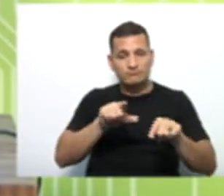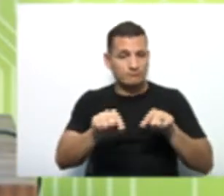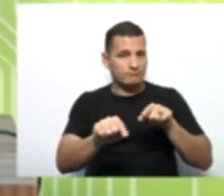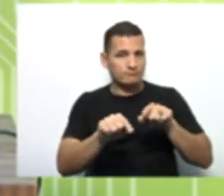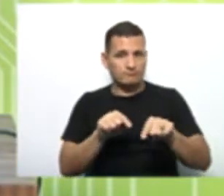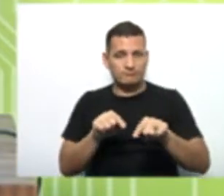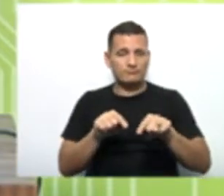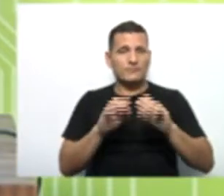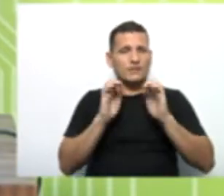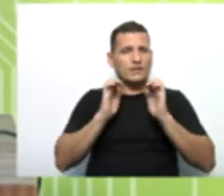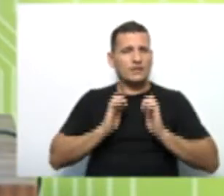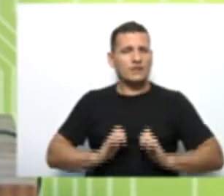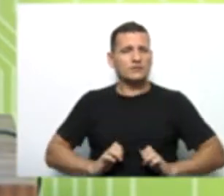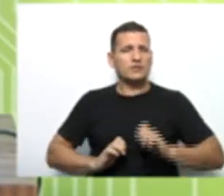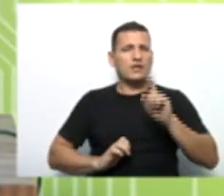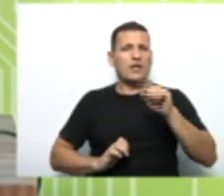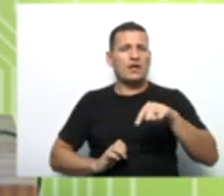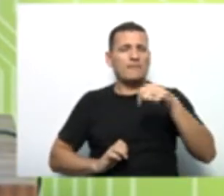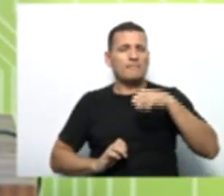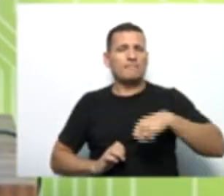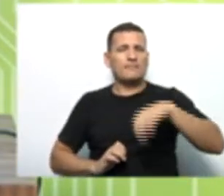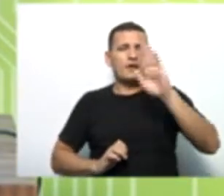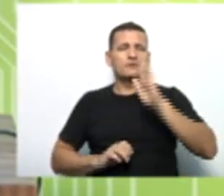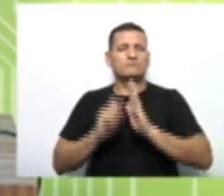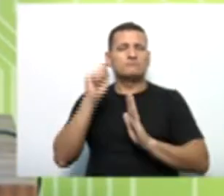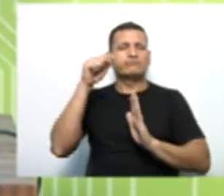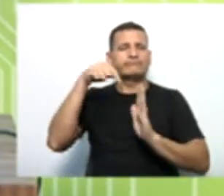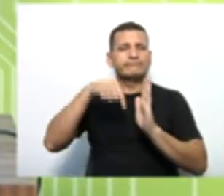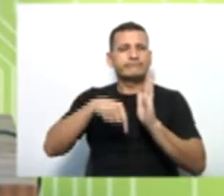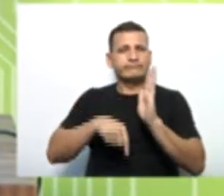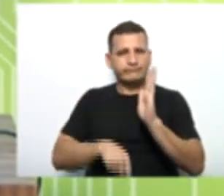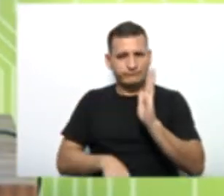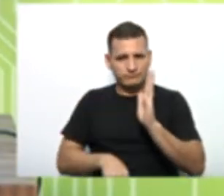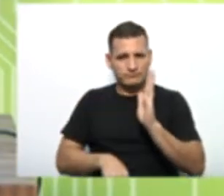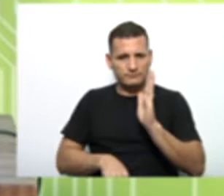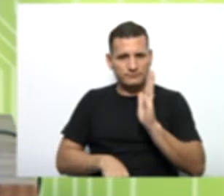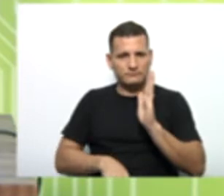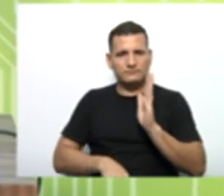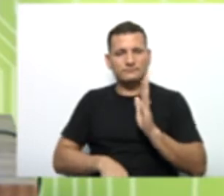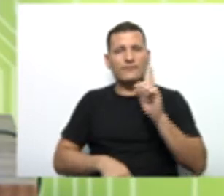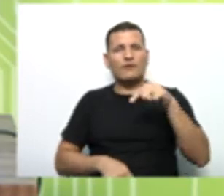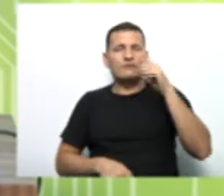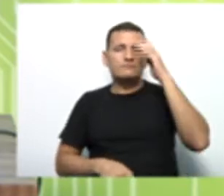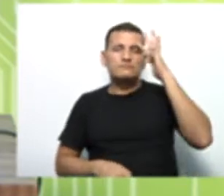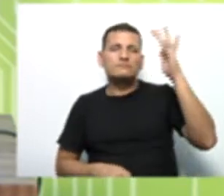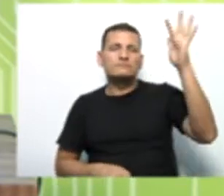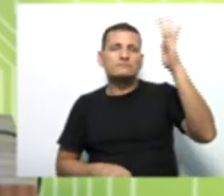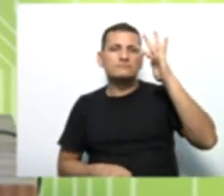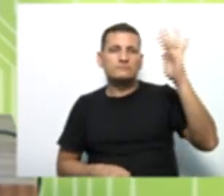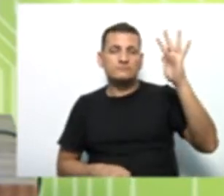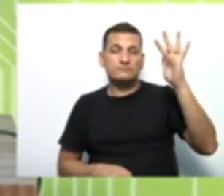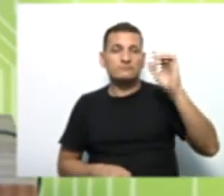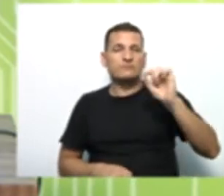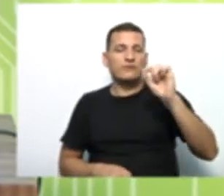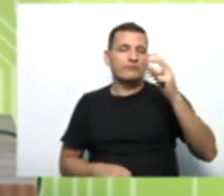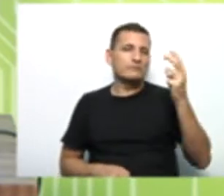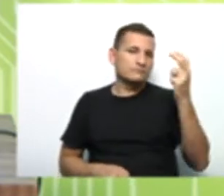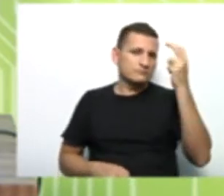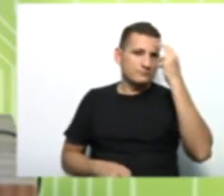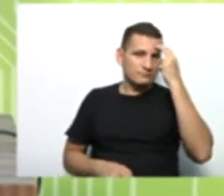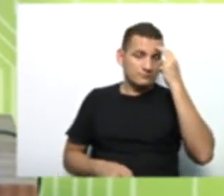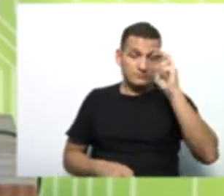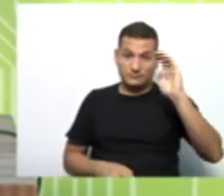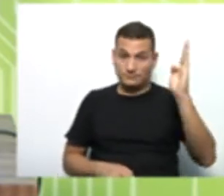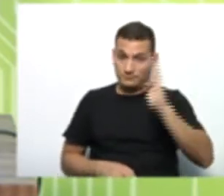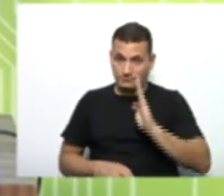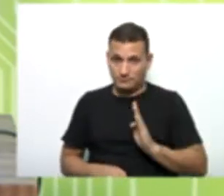ela trabalha no mais fundo, é o que está por trás dessas questões. É aquela reflexão, nossa, na cultura brasileira,